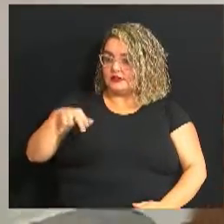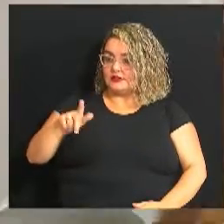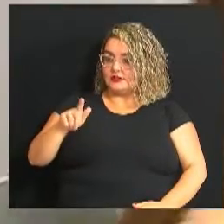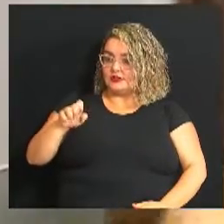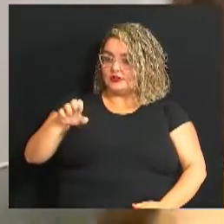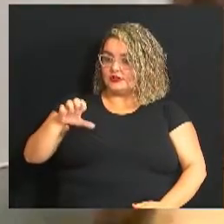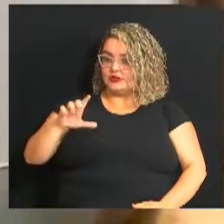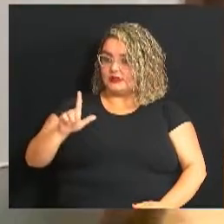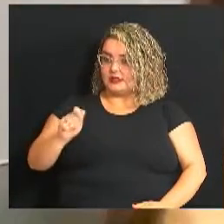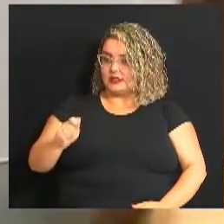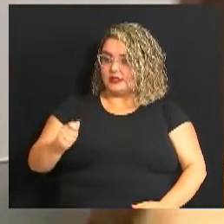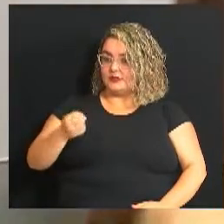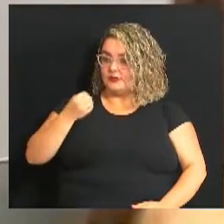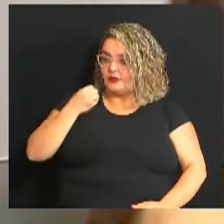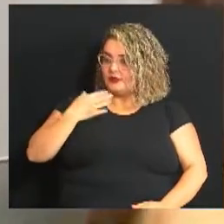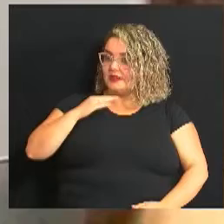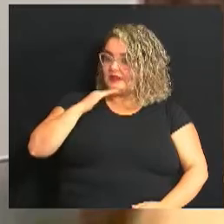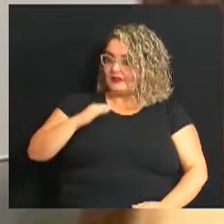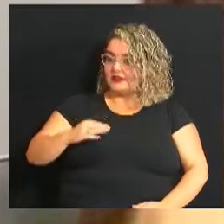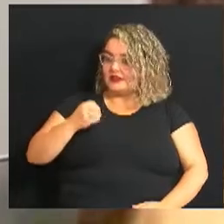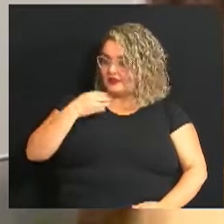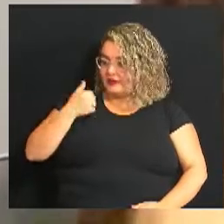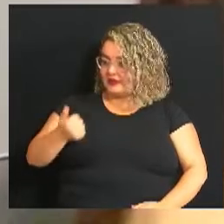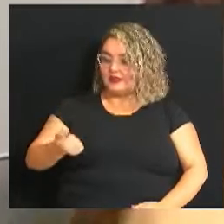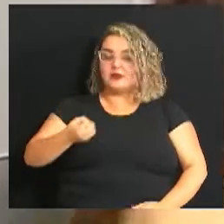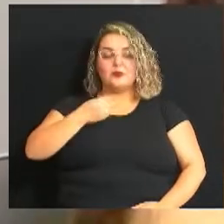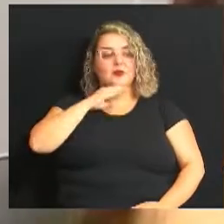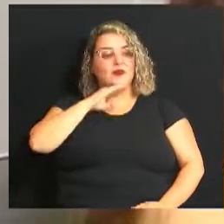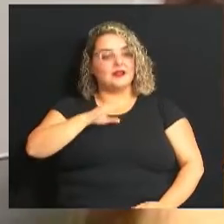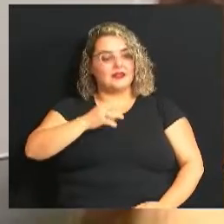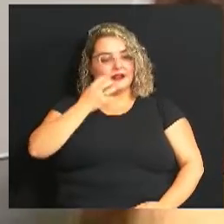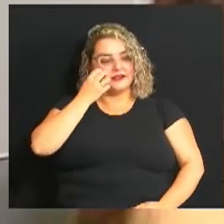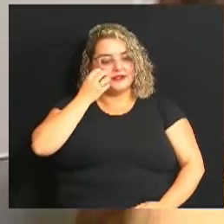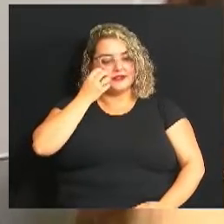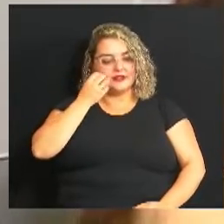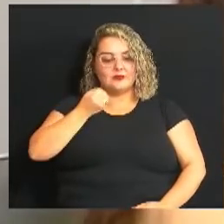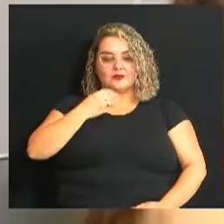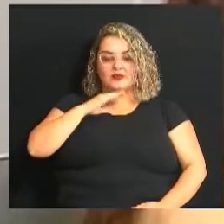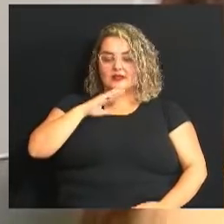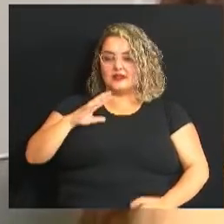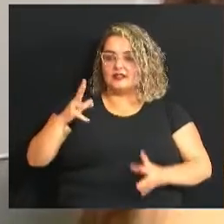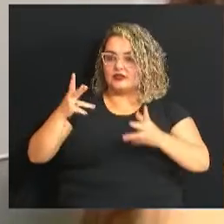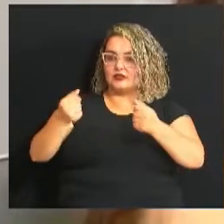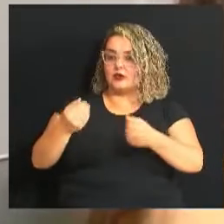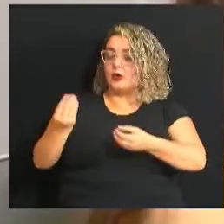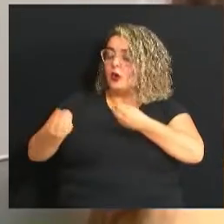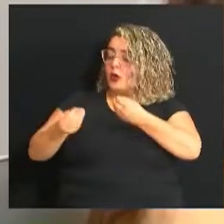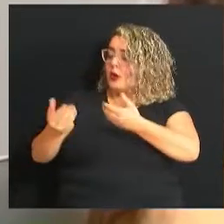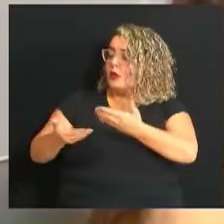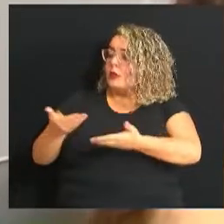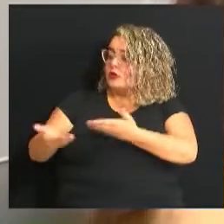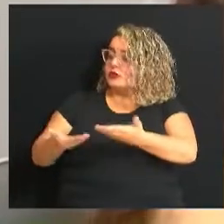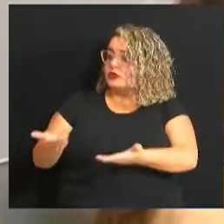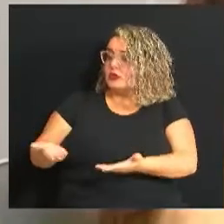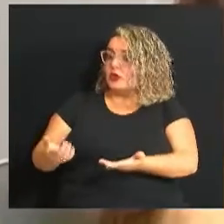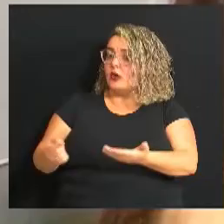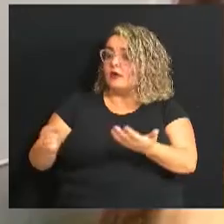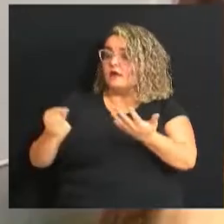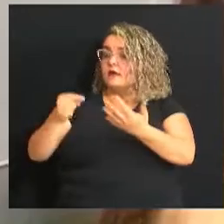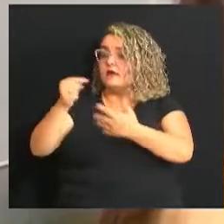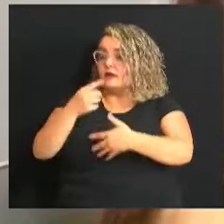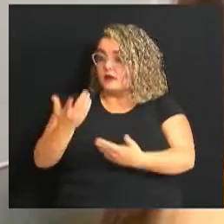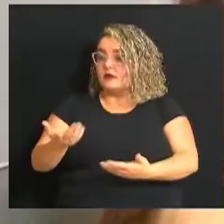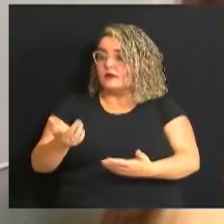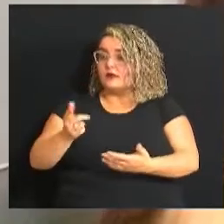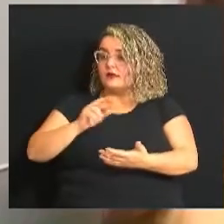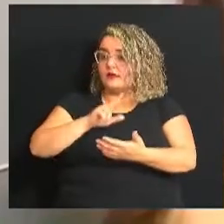Boa tarde, André. Boa tarde a todos. Bom, como funciona esse tipo de serviço oferecido aqui na PUC? Um dos, né, Elisângela? Sim, já sim. A